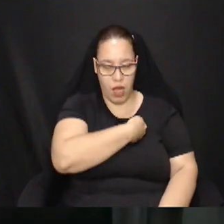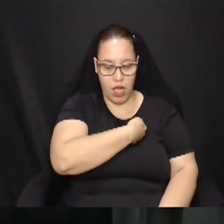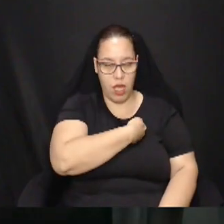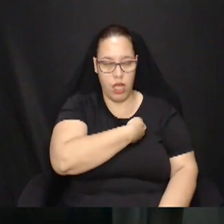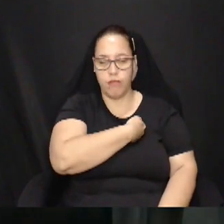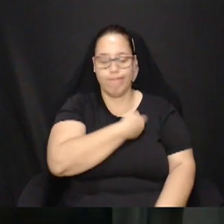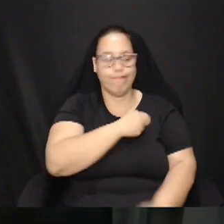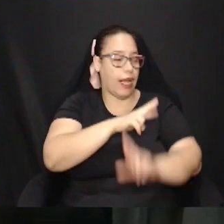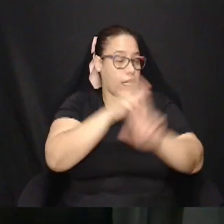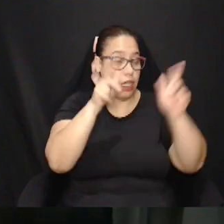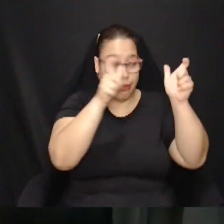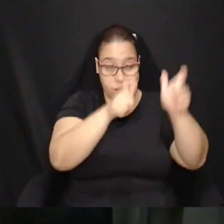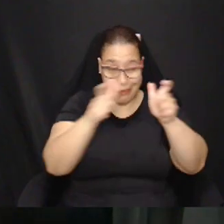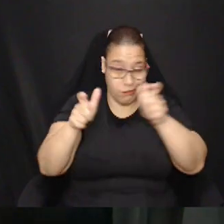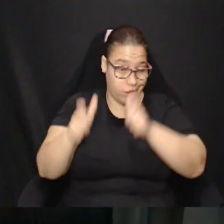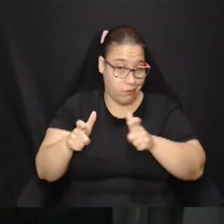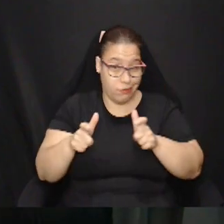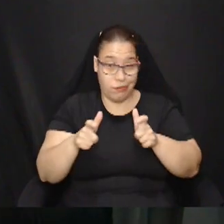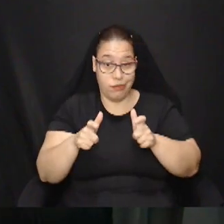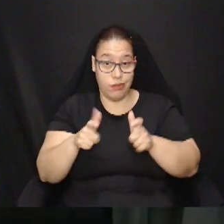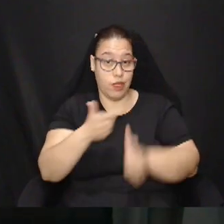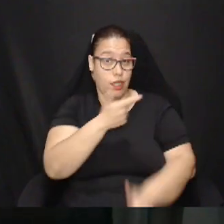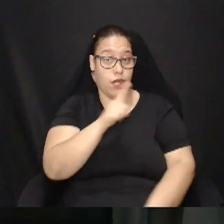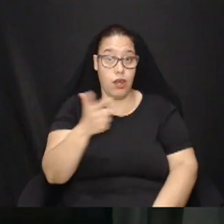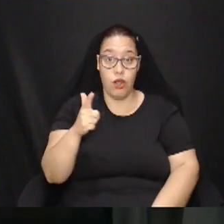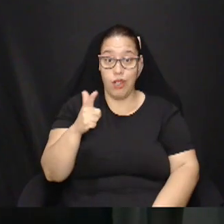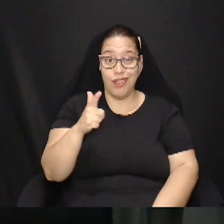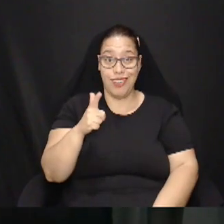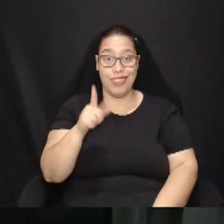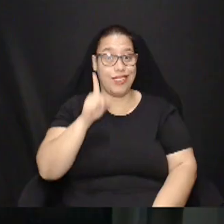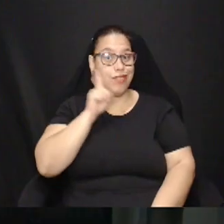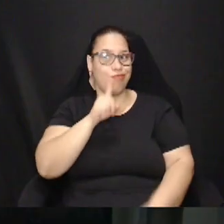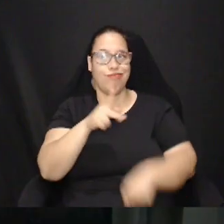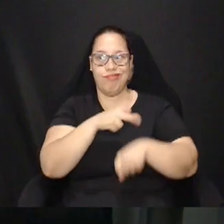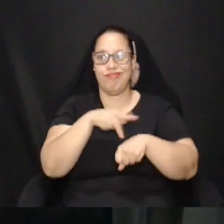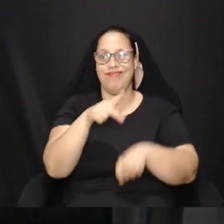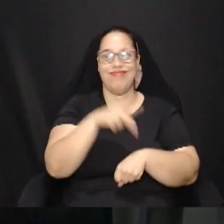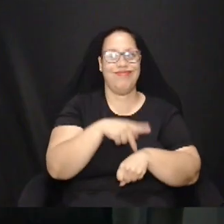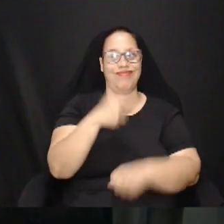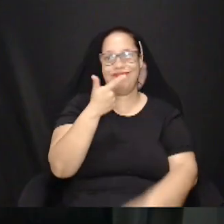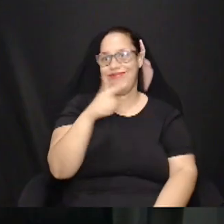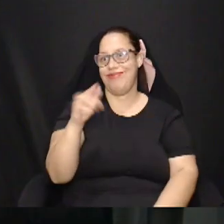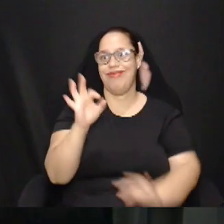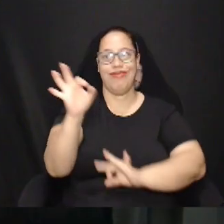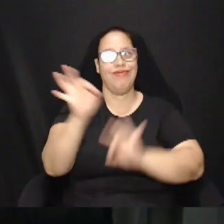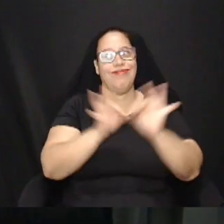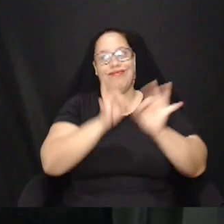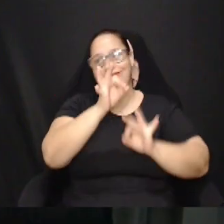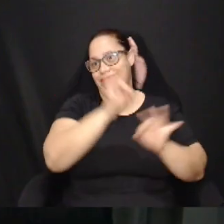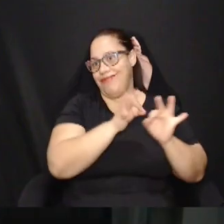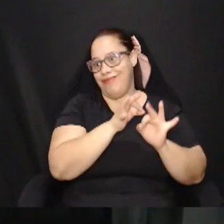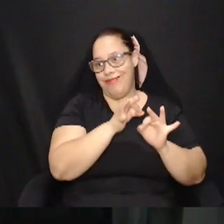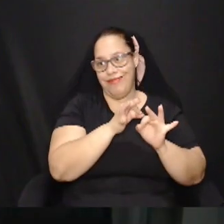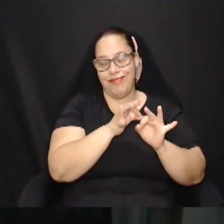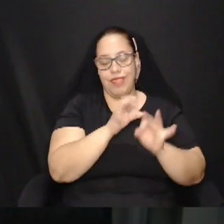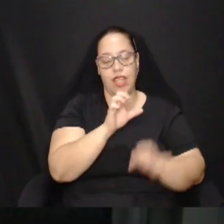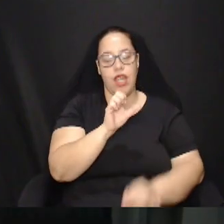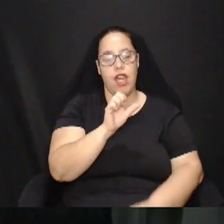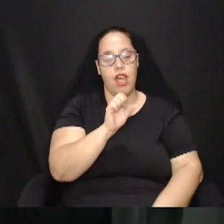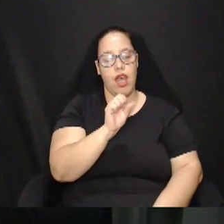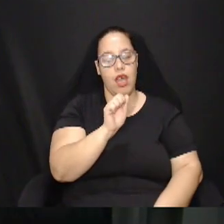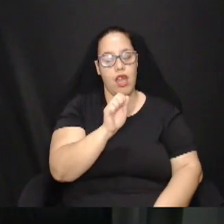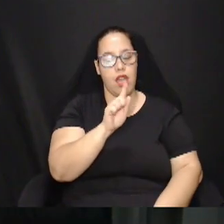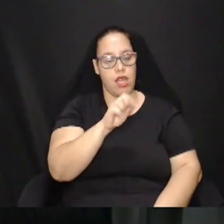Estados Unidos, não existe sistema de saúde. Se você não tem um plano de seguro, um plano de